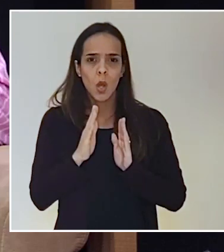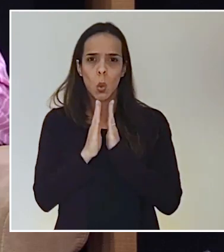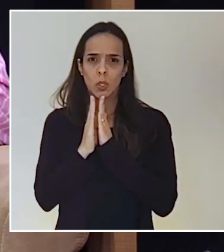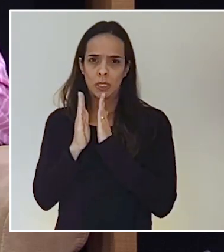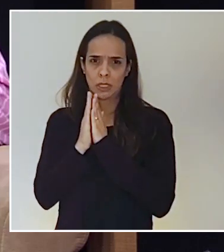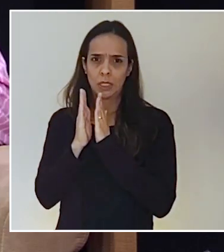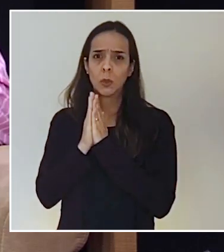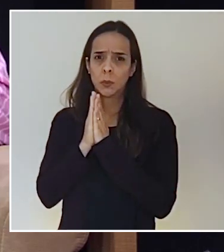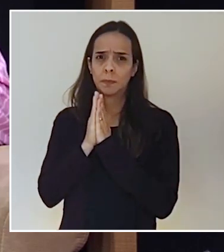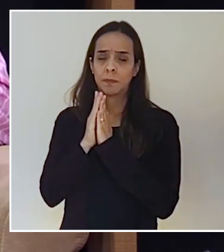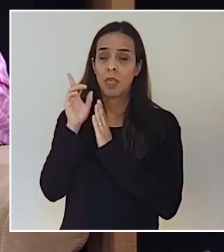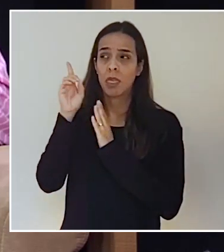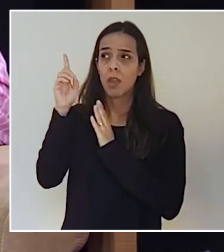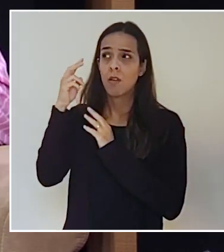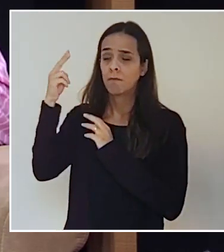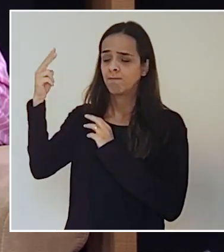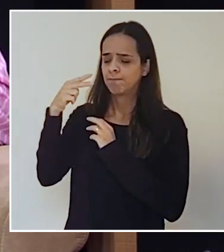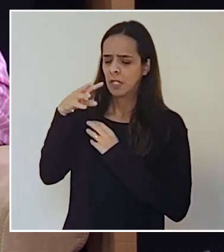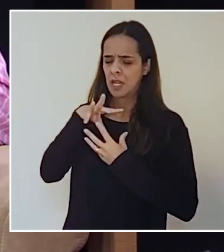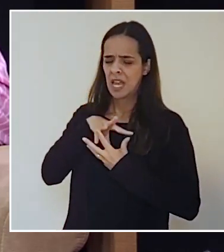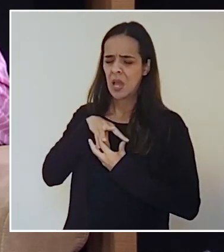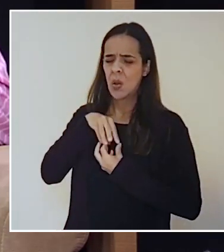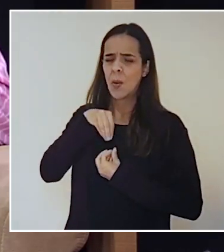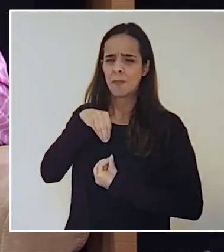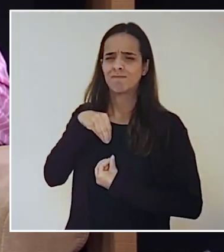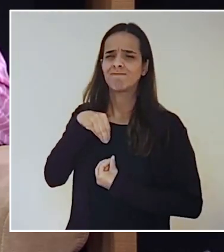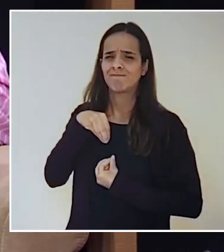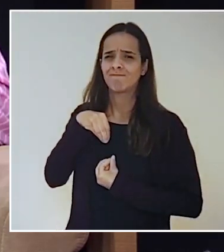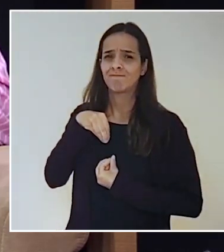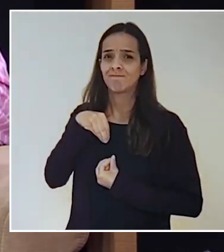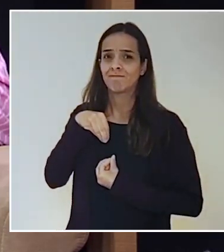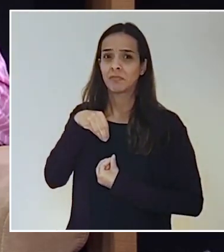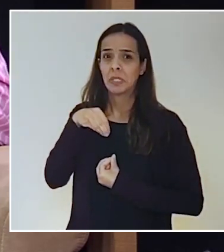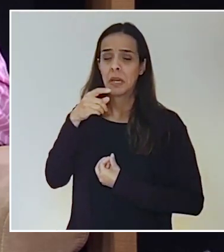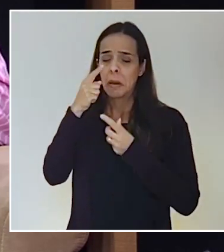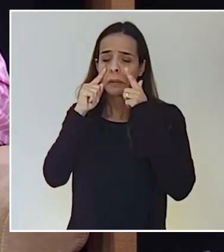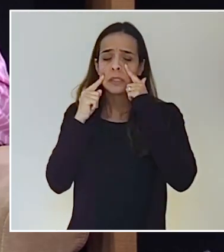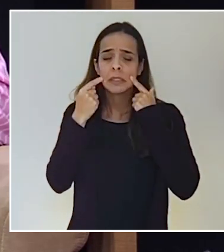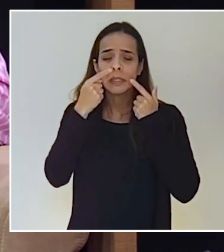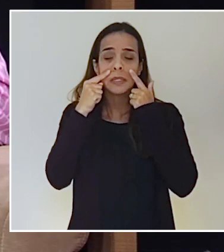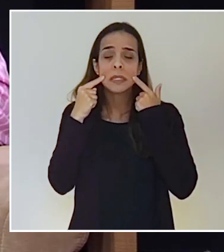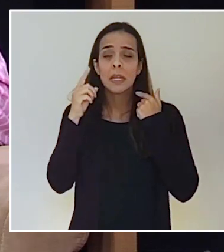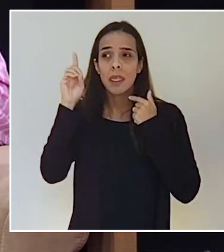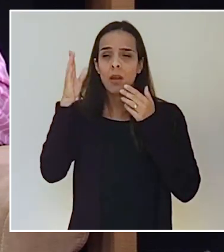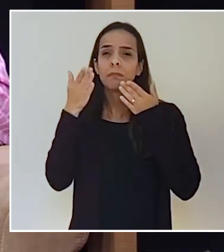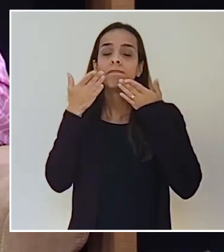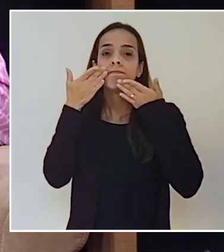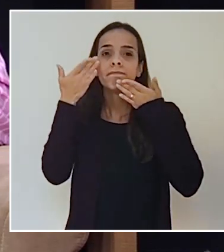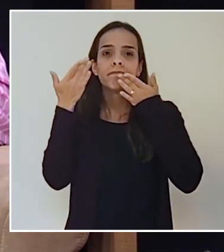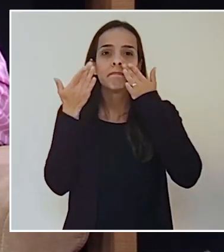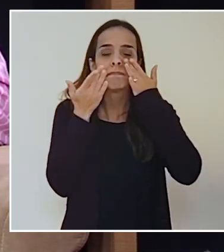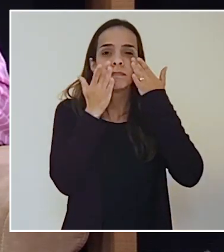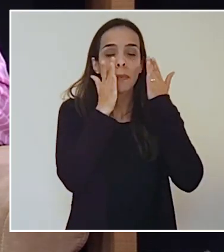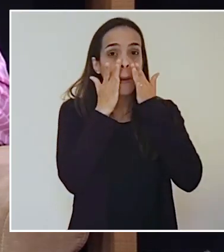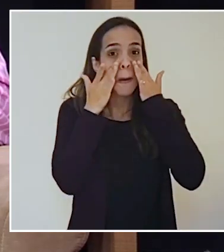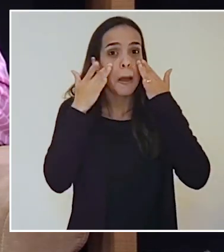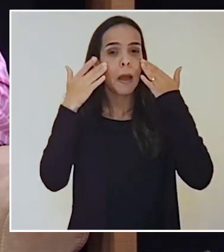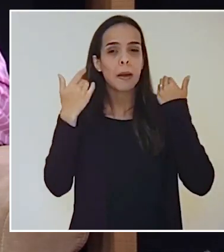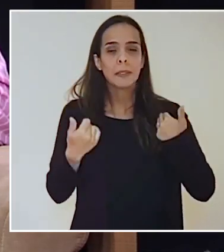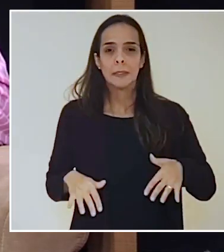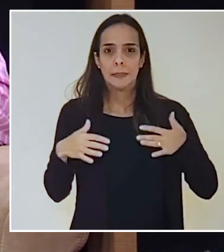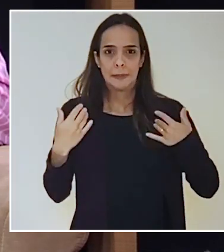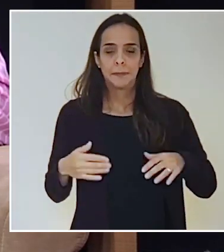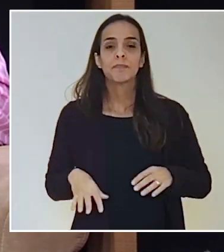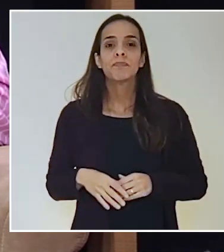alma, enxuga as lágrimas dos nossos olhos, firma os nossos pés e nos dá capacidade de